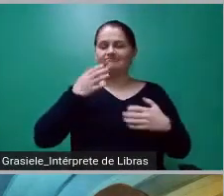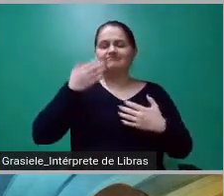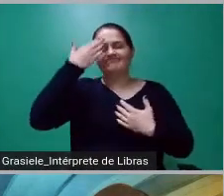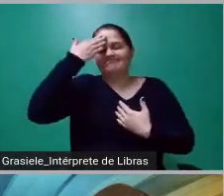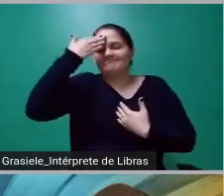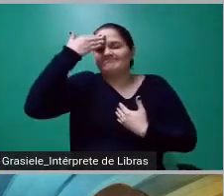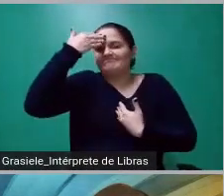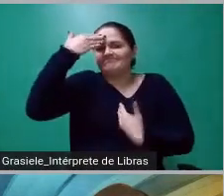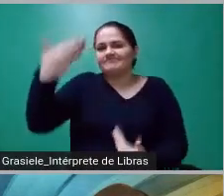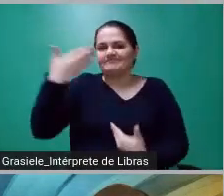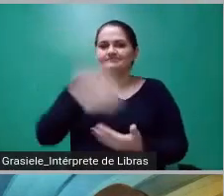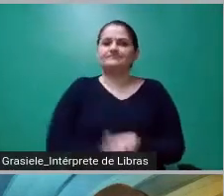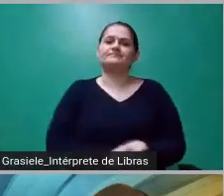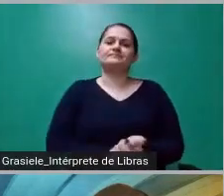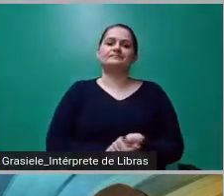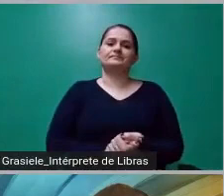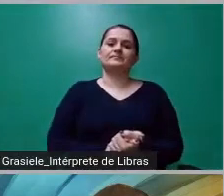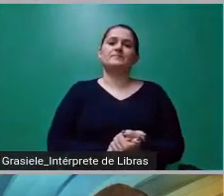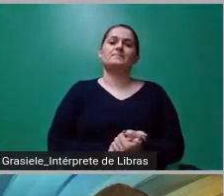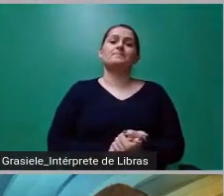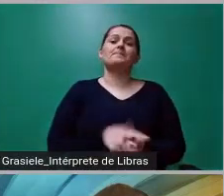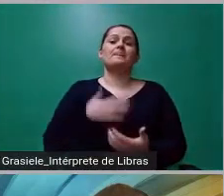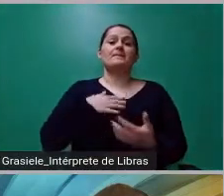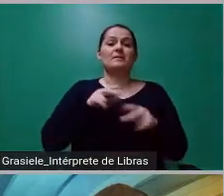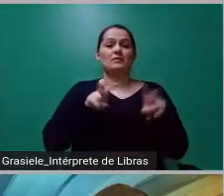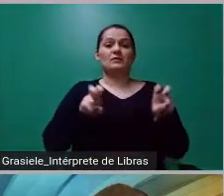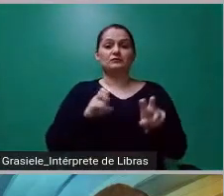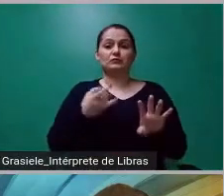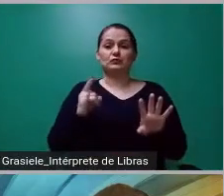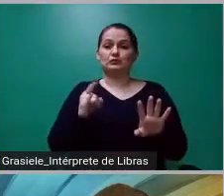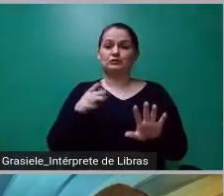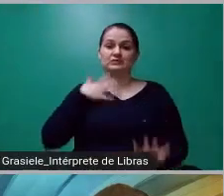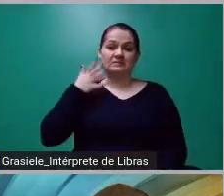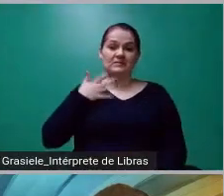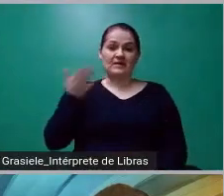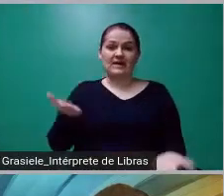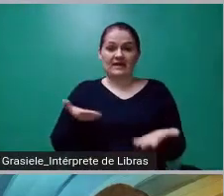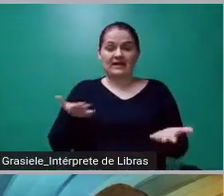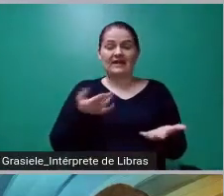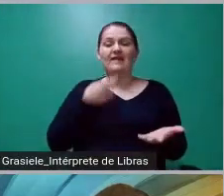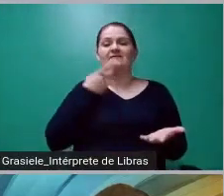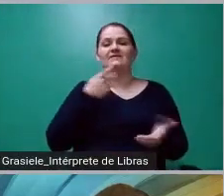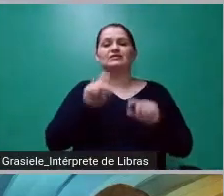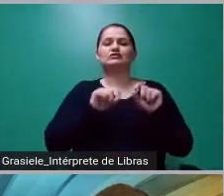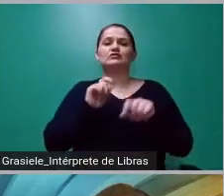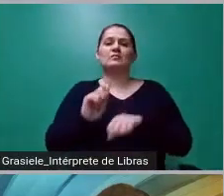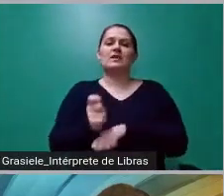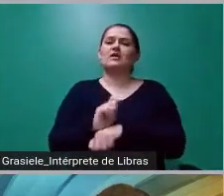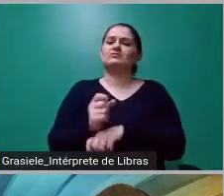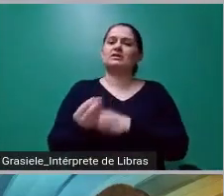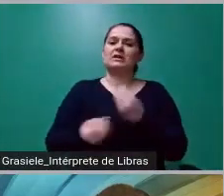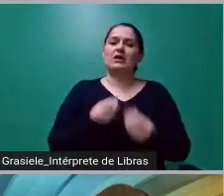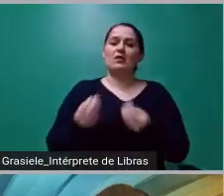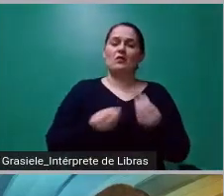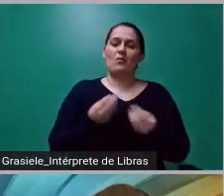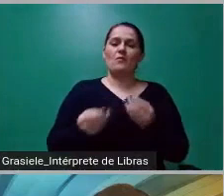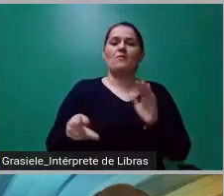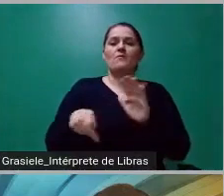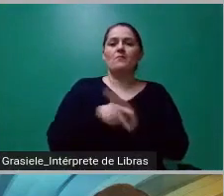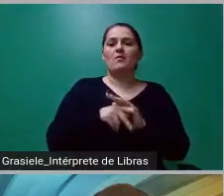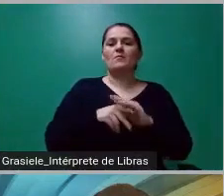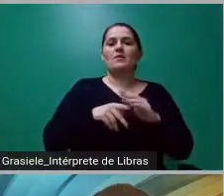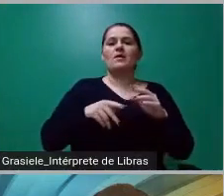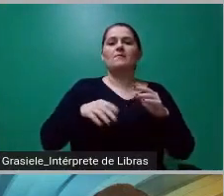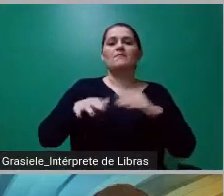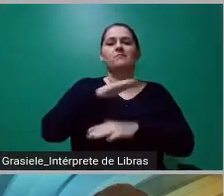última palestra desse seminário nacional é falar da auditoria como ferramenta de mobilização social.